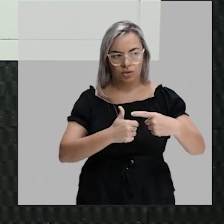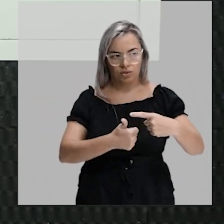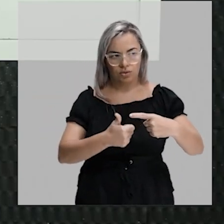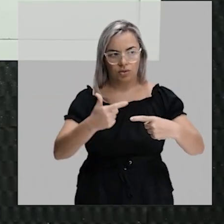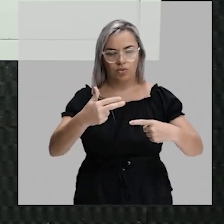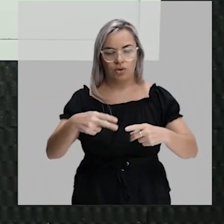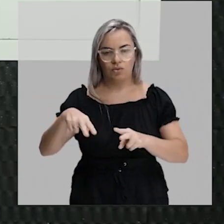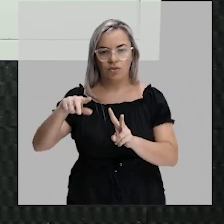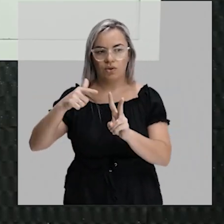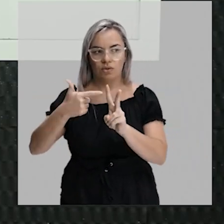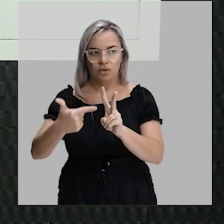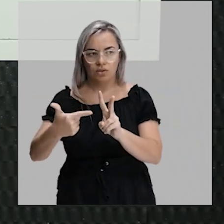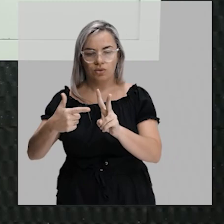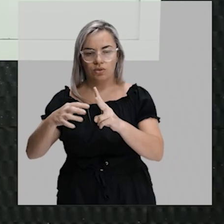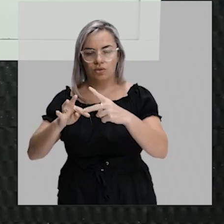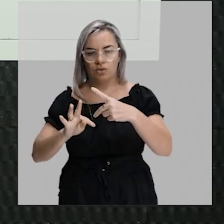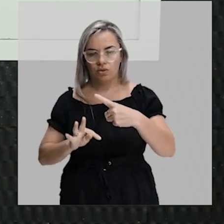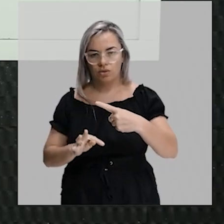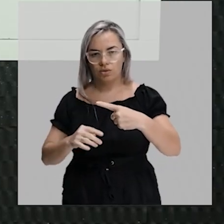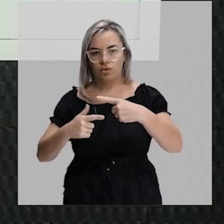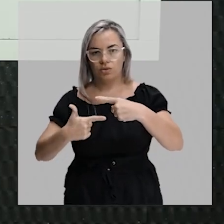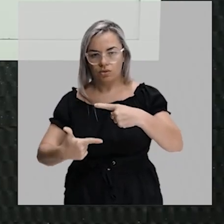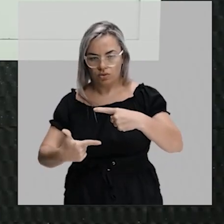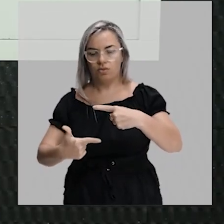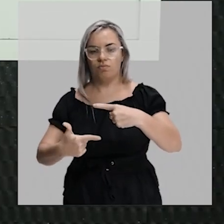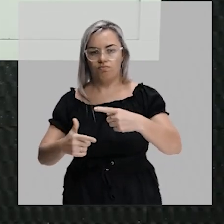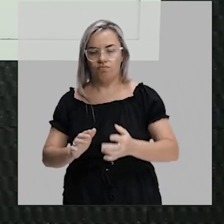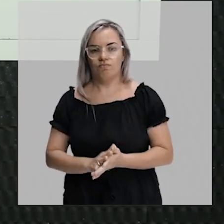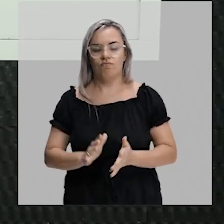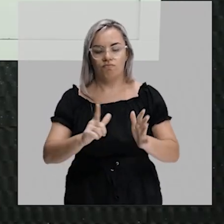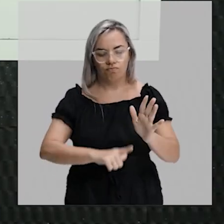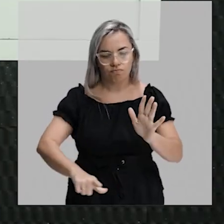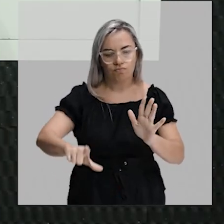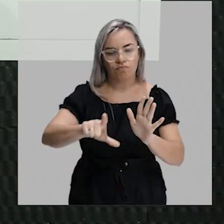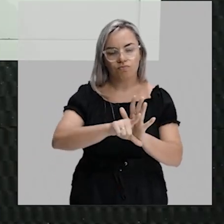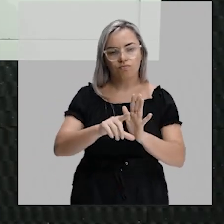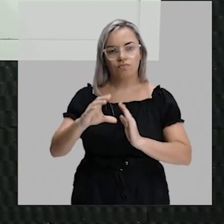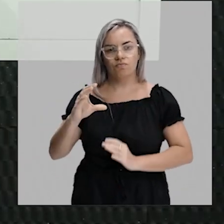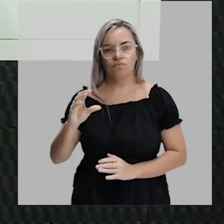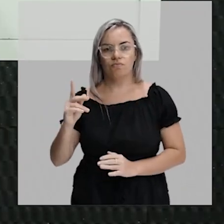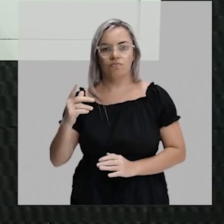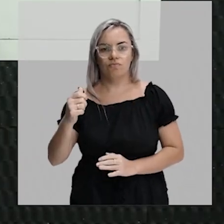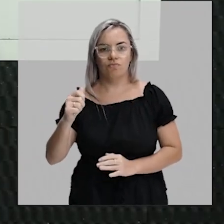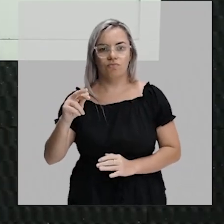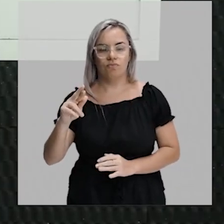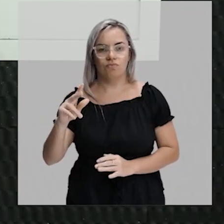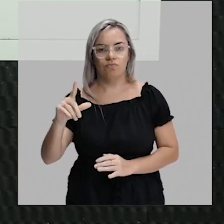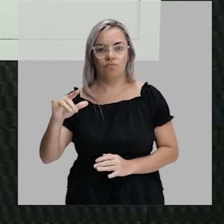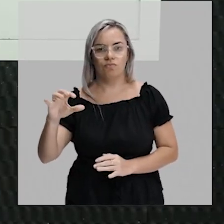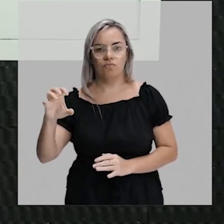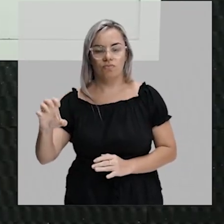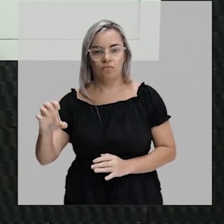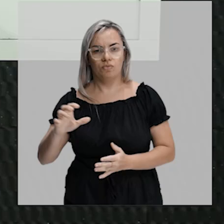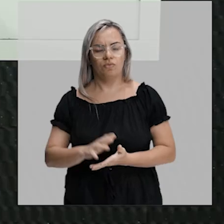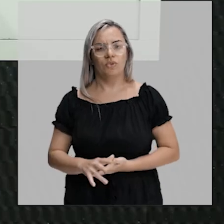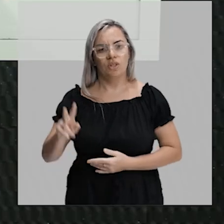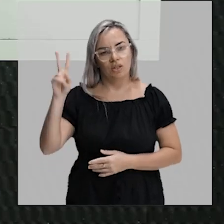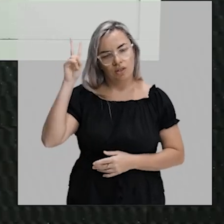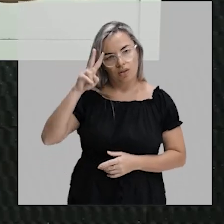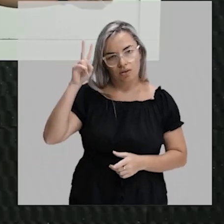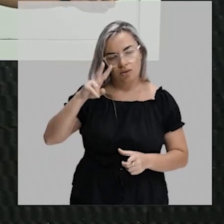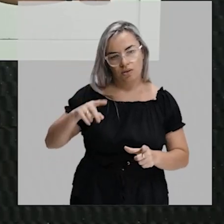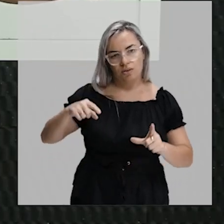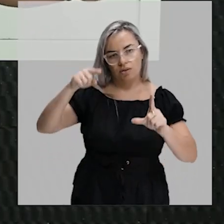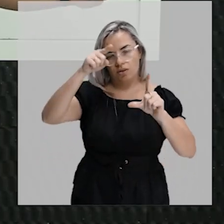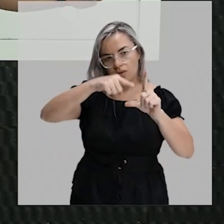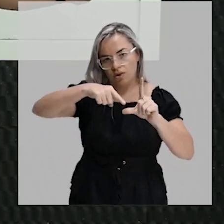lá de lei de Charles, para essa transformação isobárica. Lembrando que aqui vai ter um gráfico, o gráfico é